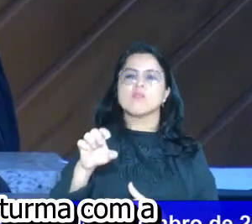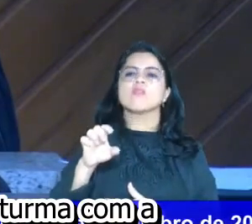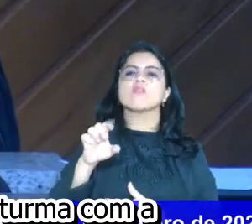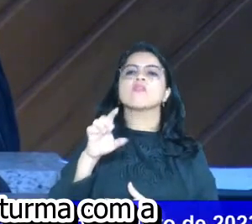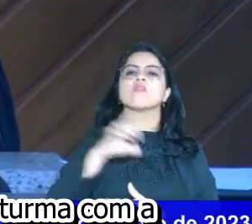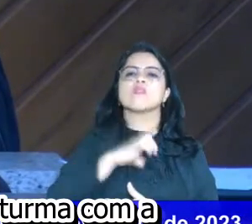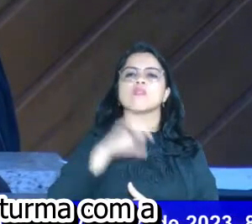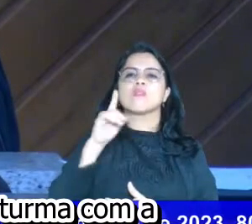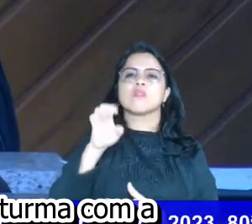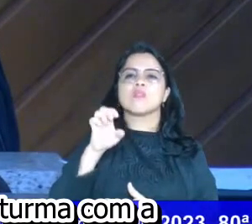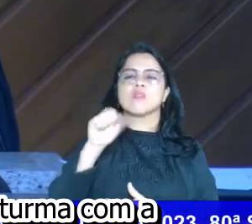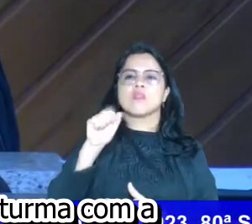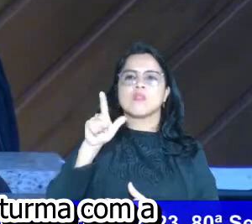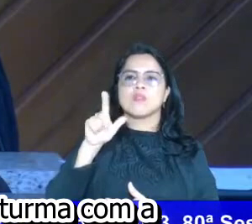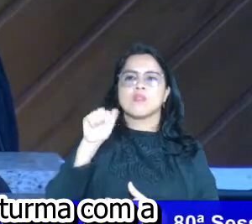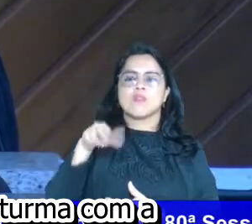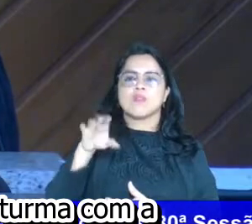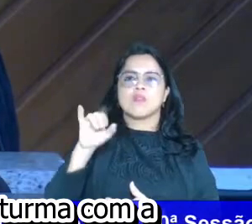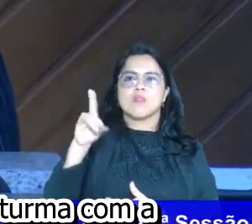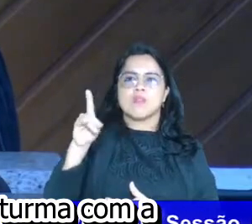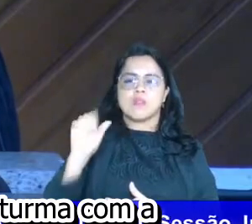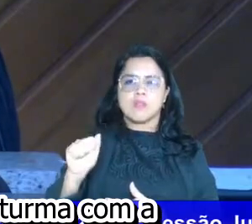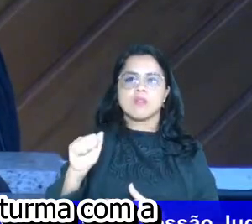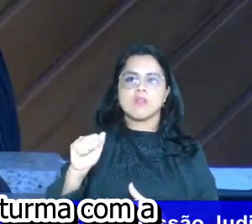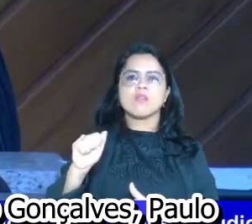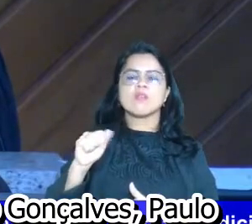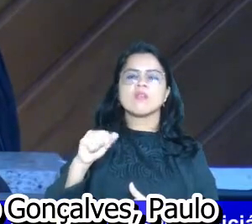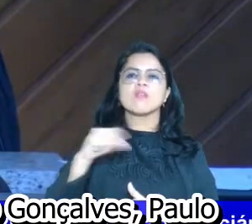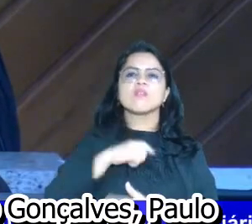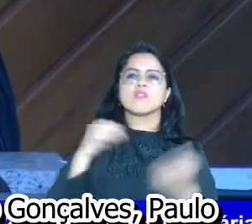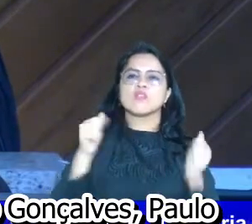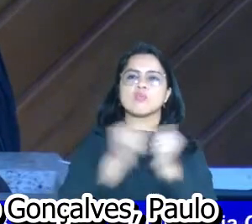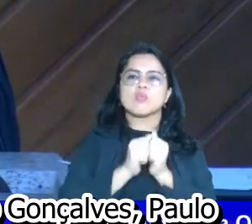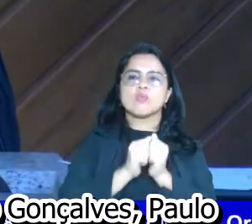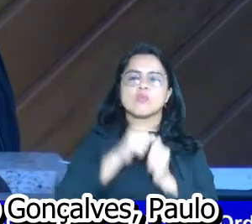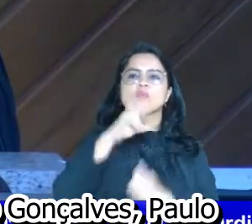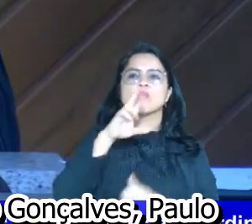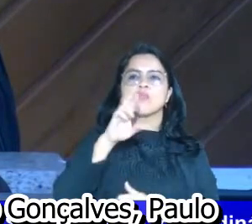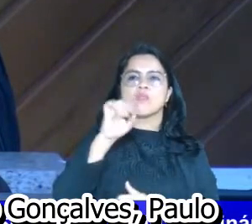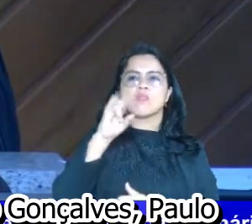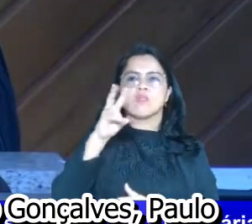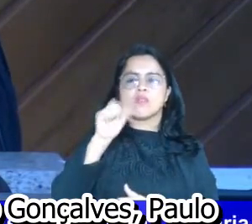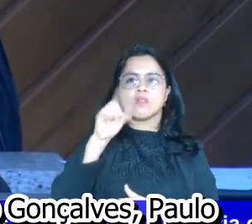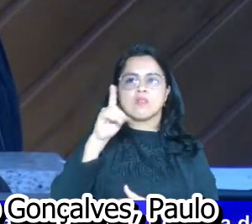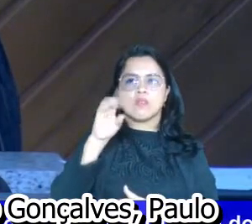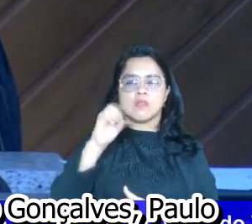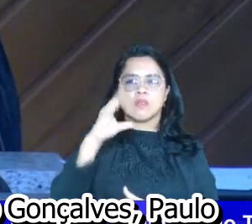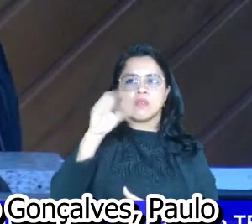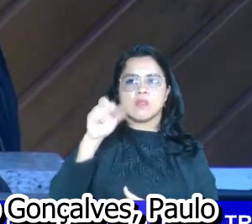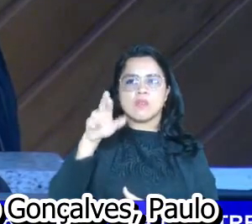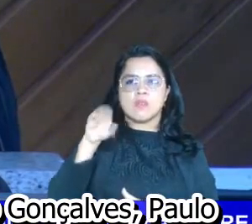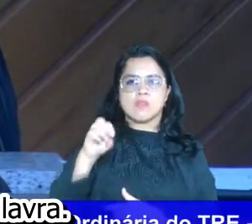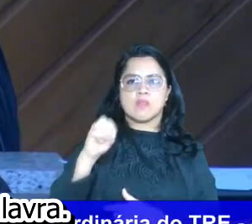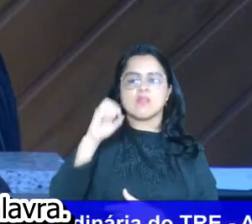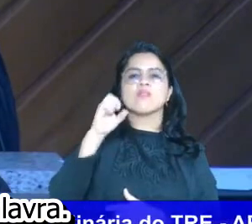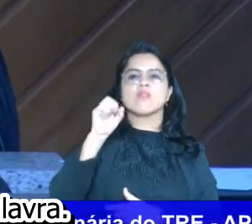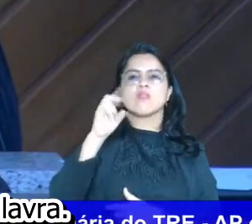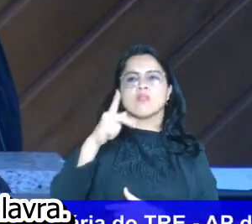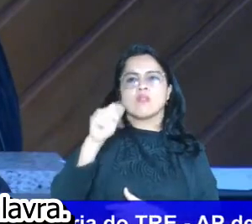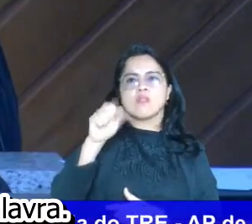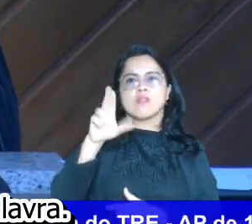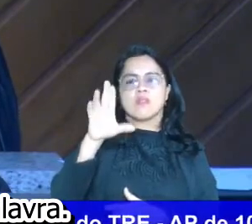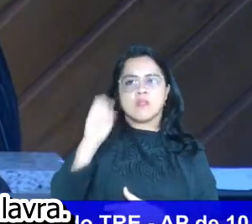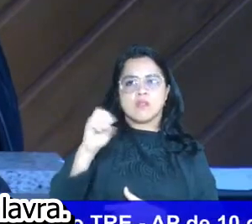de Almeida Brandão. Comporão a turma com relatora, juízes Rivaldo Valente, Carmo Antônio, Anselmo Gonçalves, Paulo Madeira e